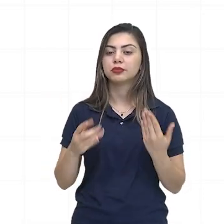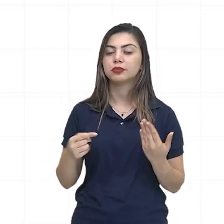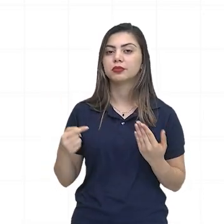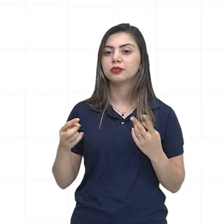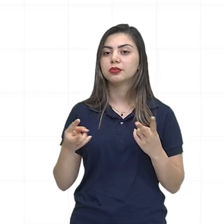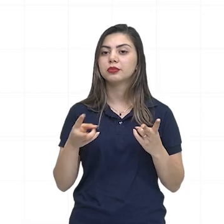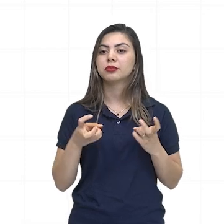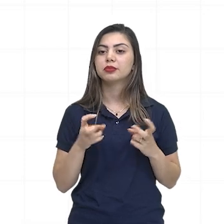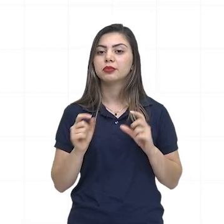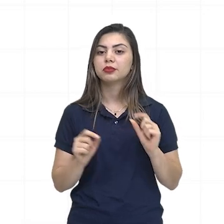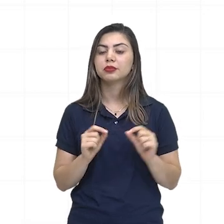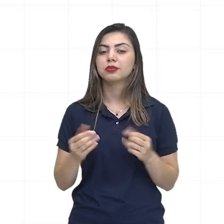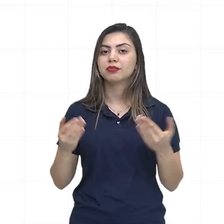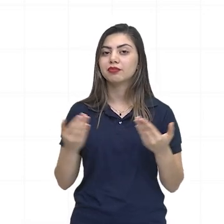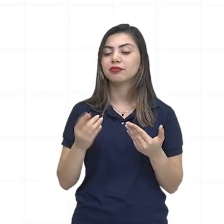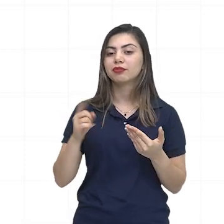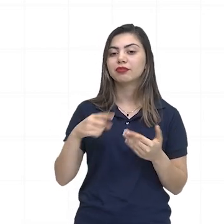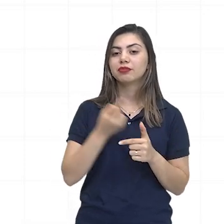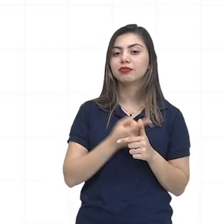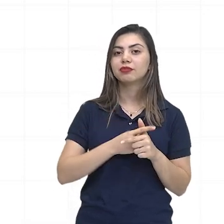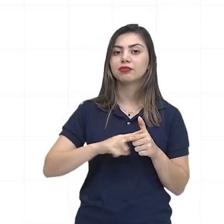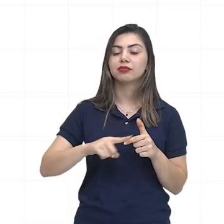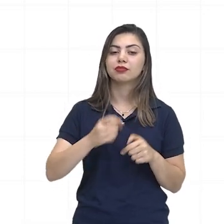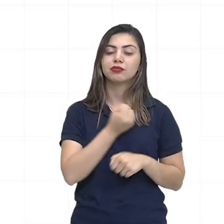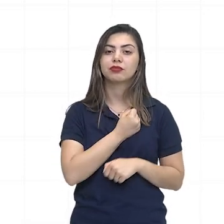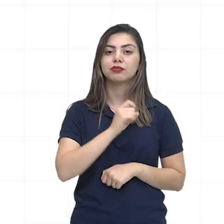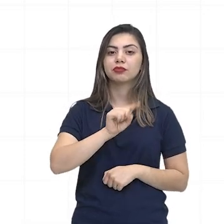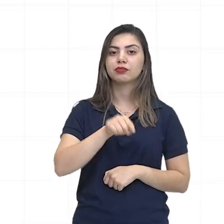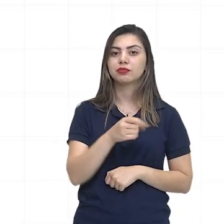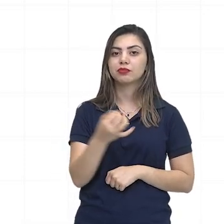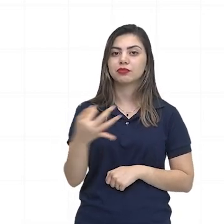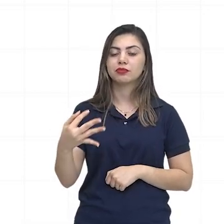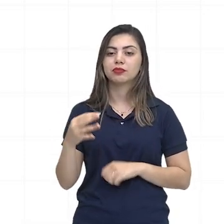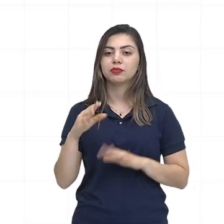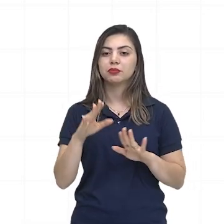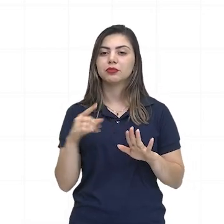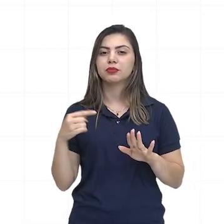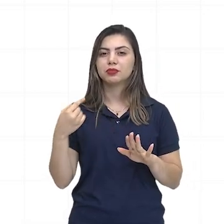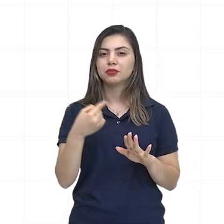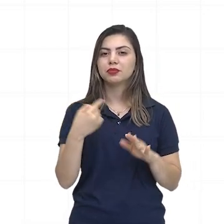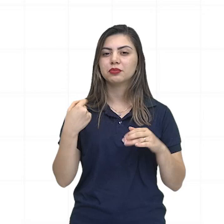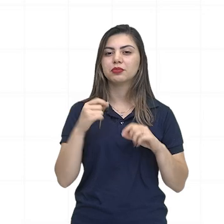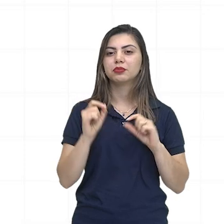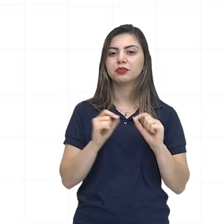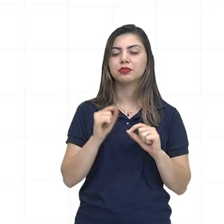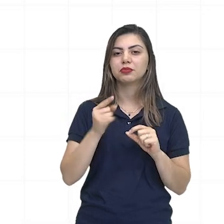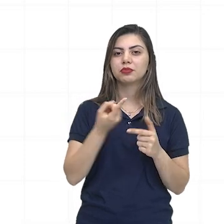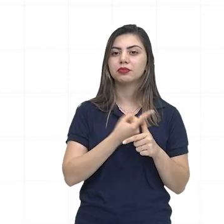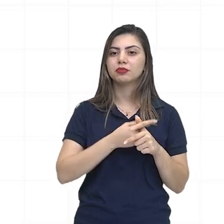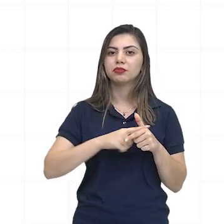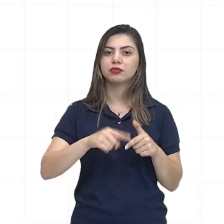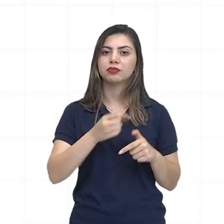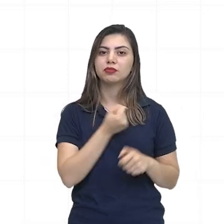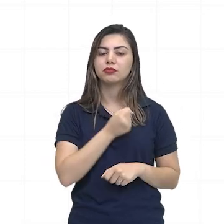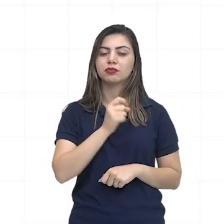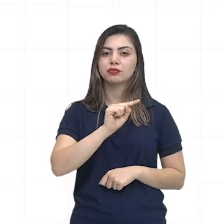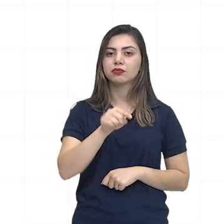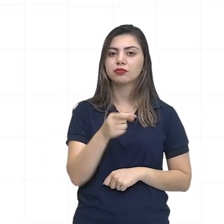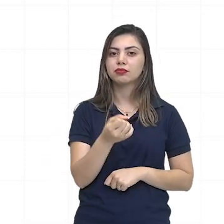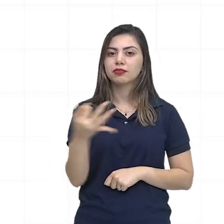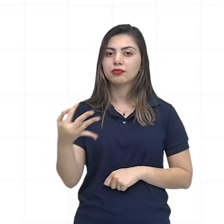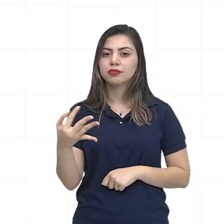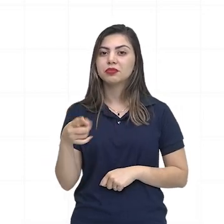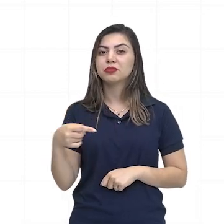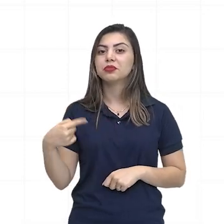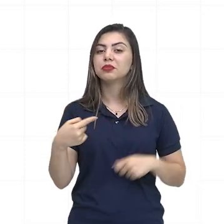Vejam que a gente está fazendo uma divisão com números decimais. Só que para fazer a divisão com números decimais, o que a gente precisa